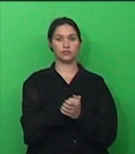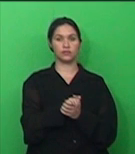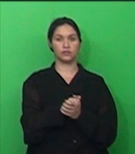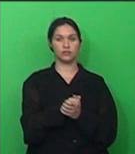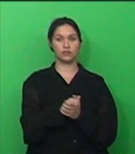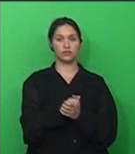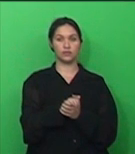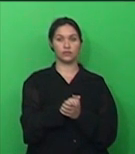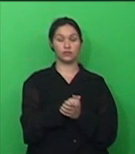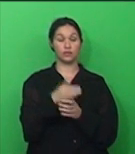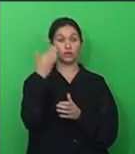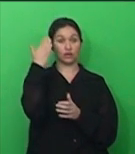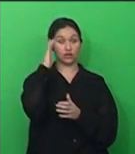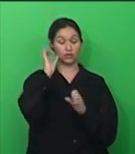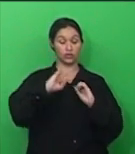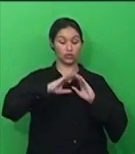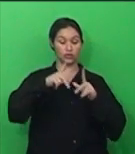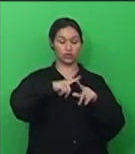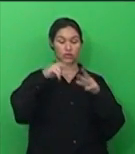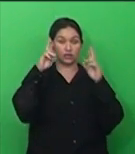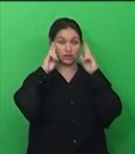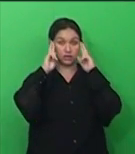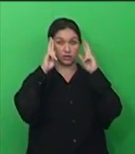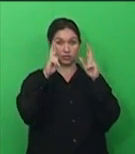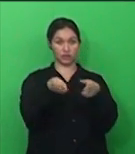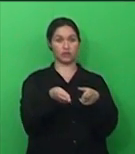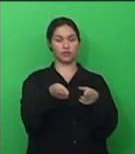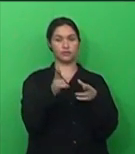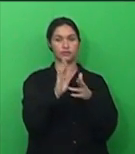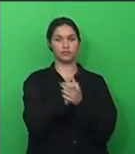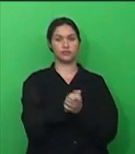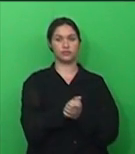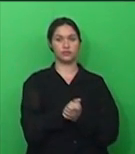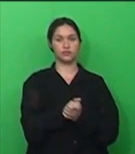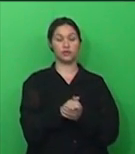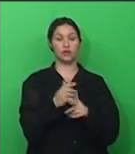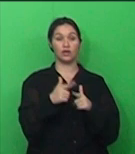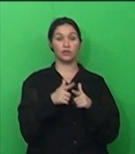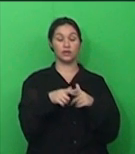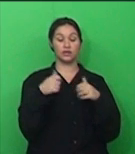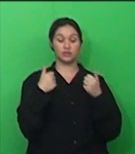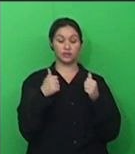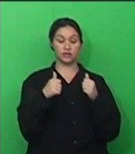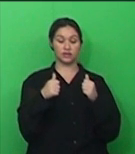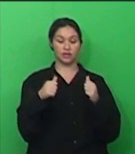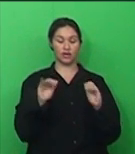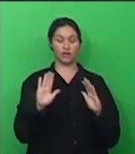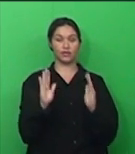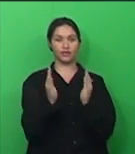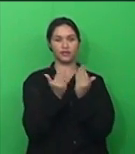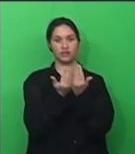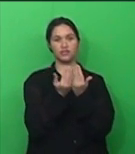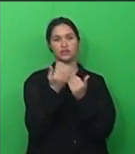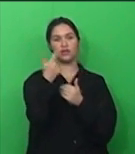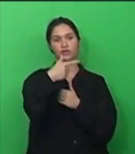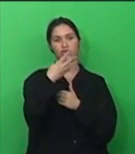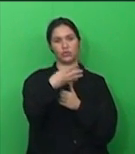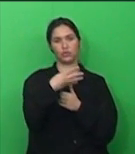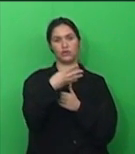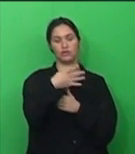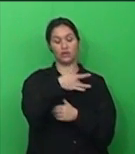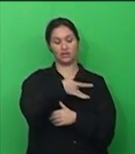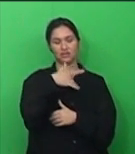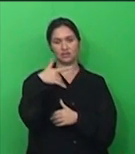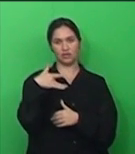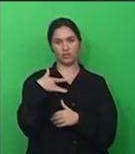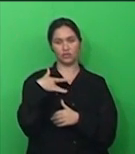cada um tem que se respeitar. Conforme a necessidade que tem de se transferir para lá, tudo bem. Mas, a princípio, eu não concordo de que ele feche o